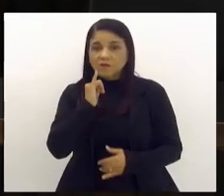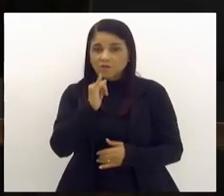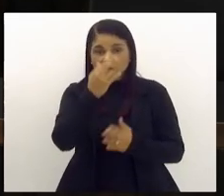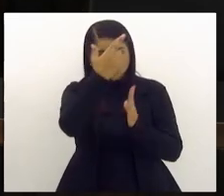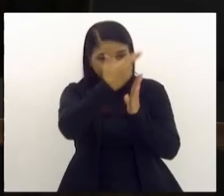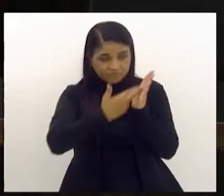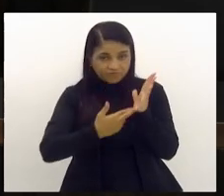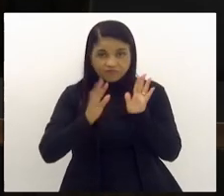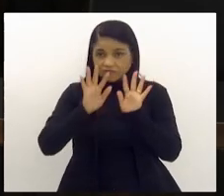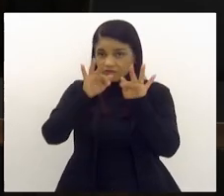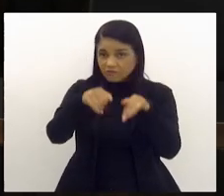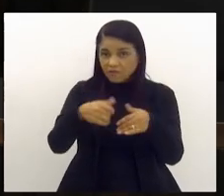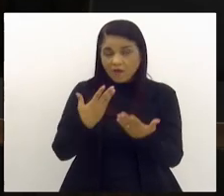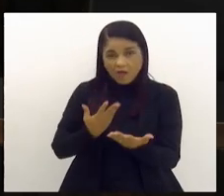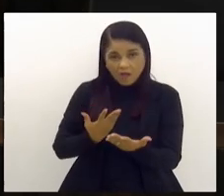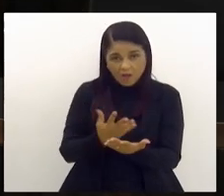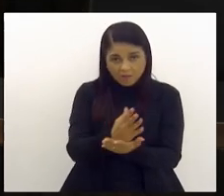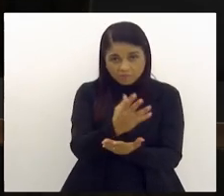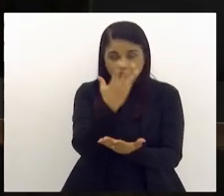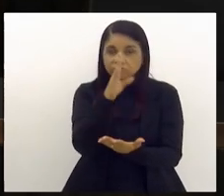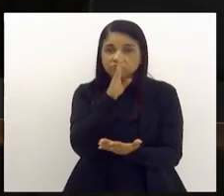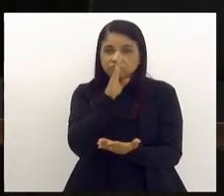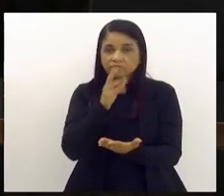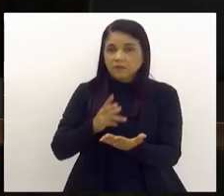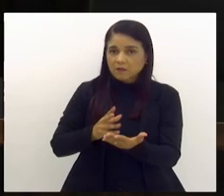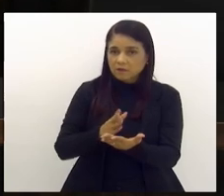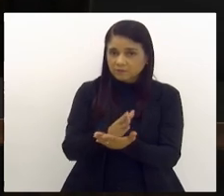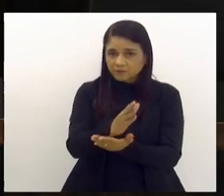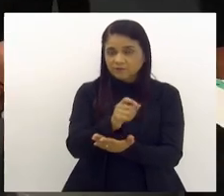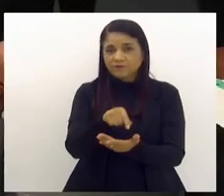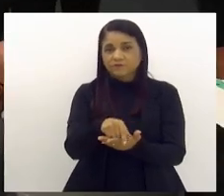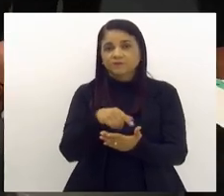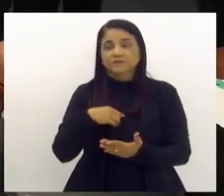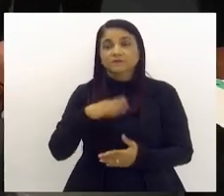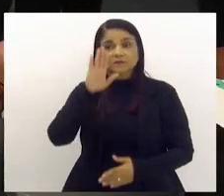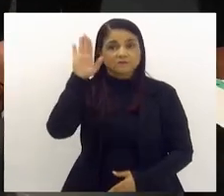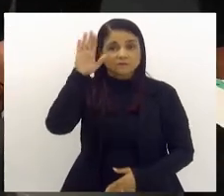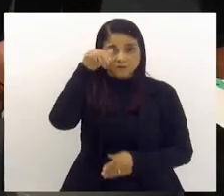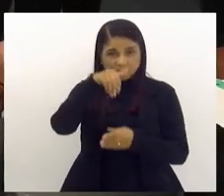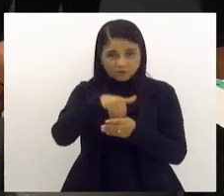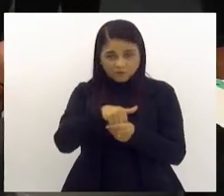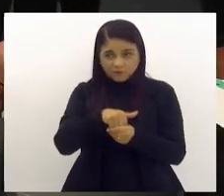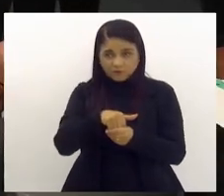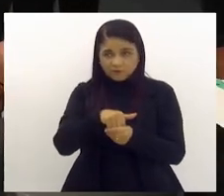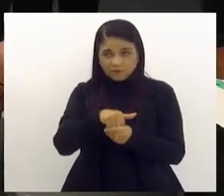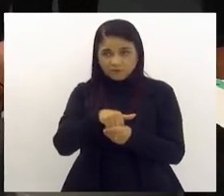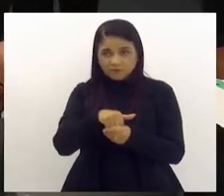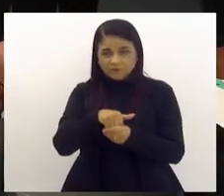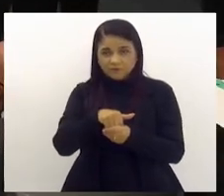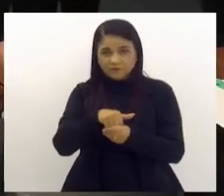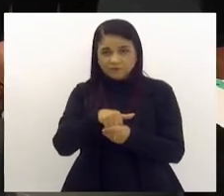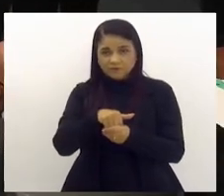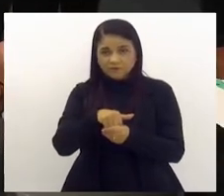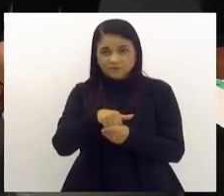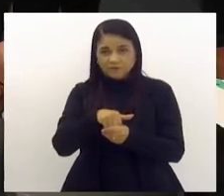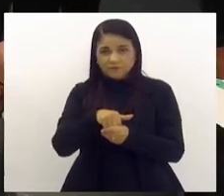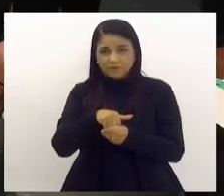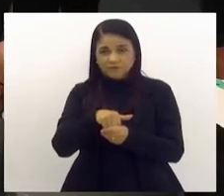redação. Os senhores que aprovam, permaneçam como estão. Aprovado. Para declaração de voto, senhor. Salvo presidente. Oi? Para